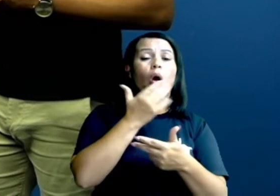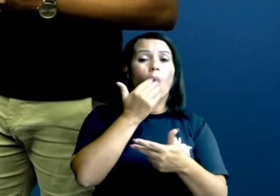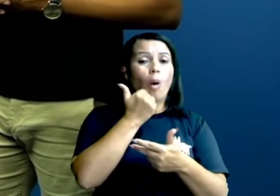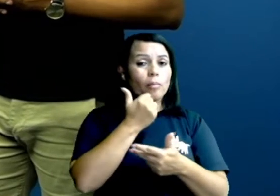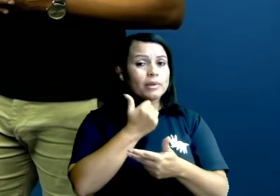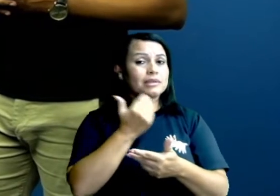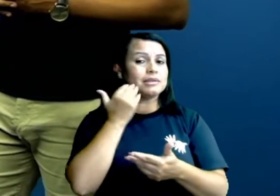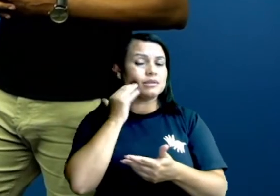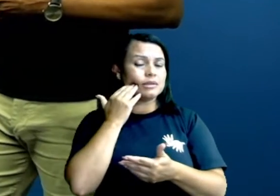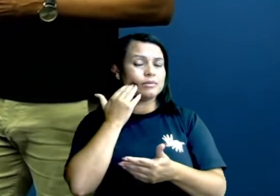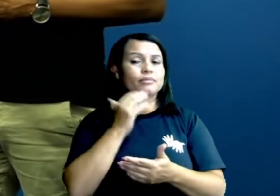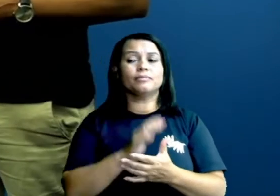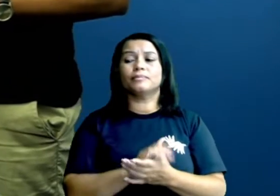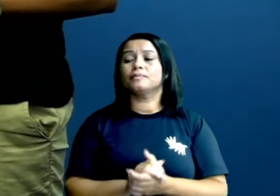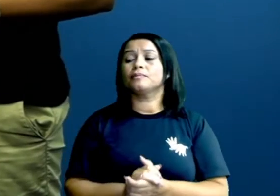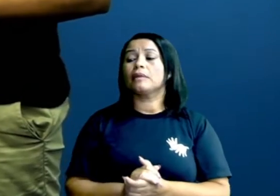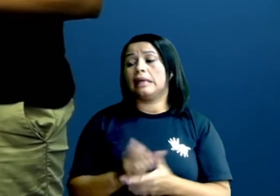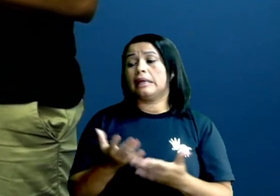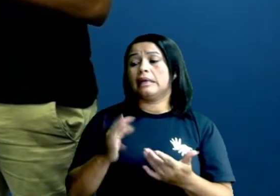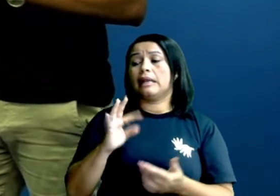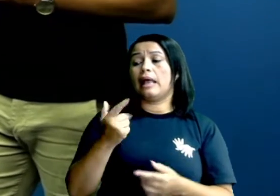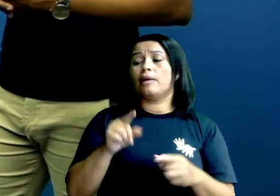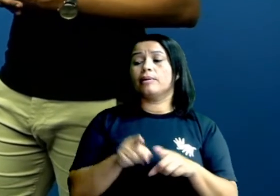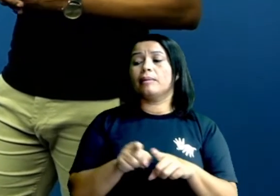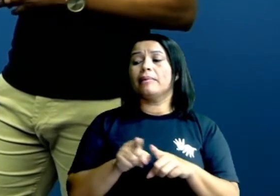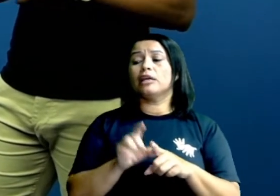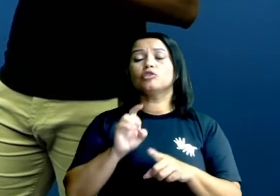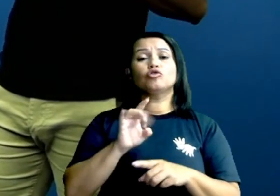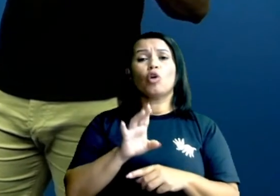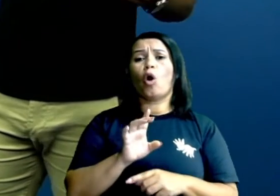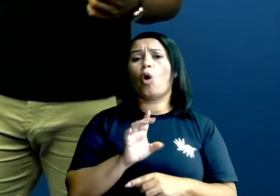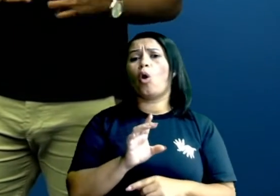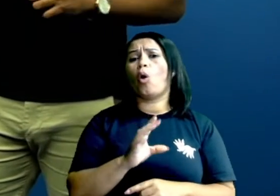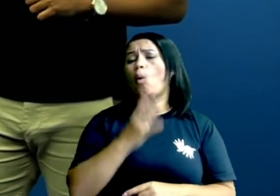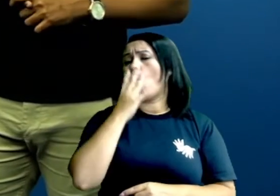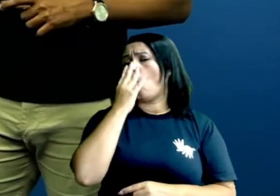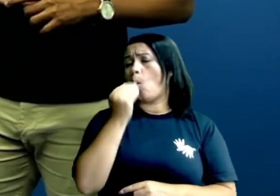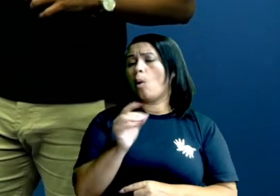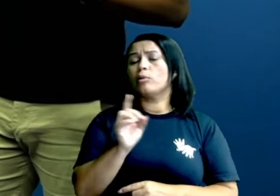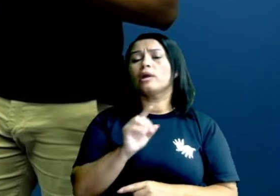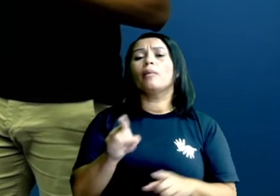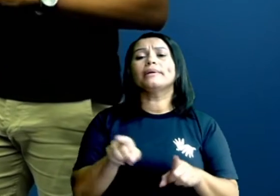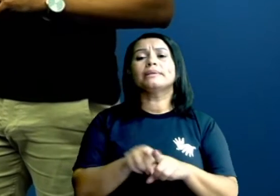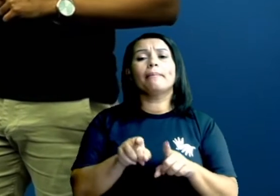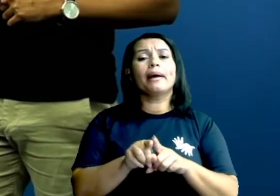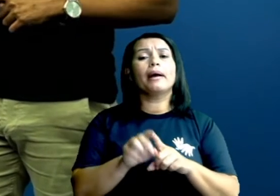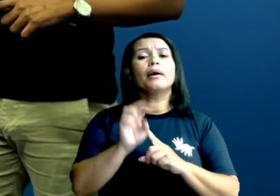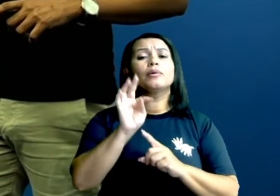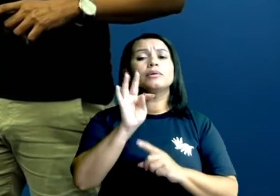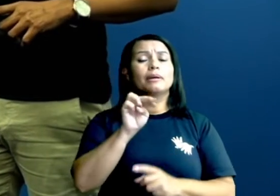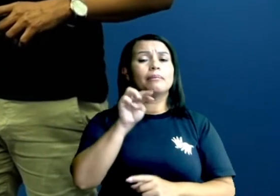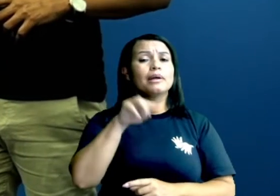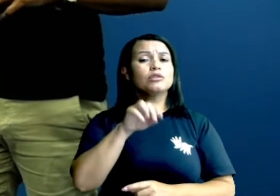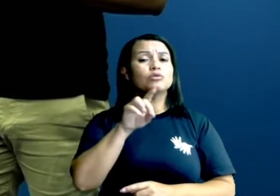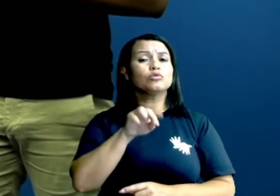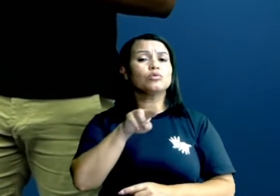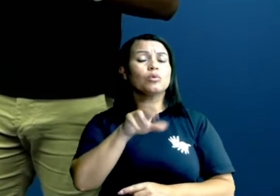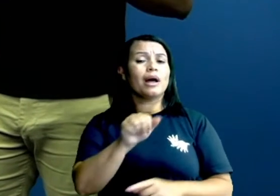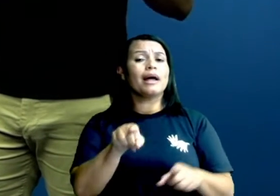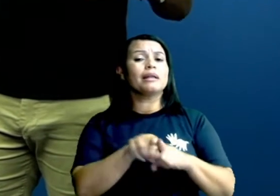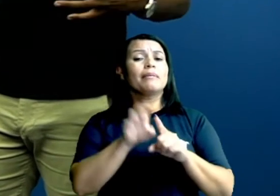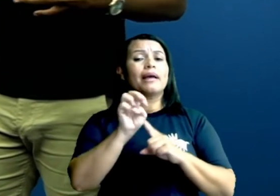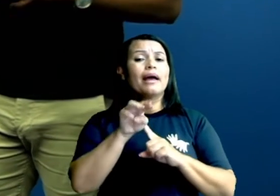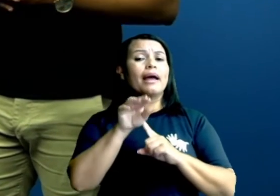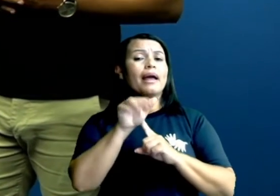alimentar consequentemente, tá? E logicamente não só o lobo-guará, mas o próprio tamanduá-bandeira, né? A gente tem a própria ema,